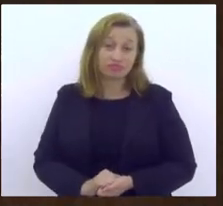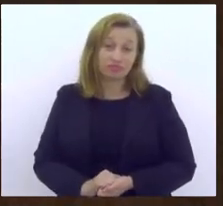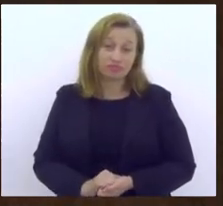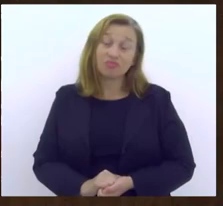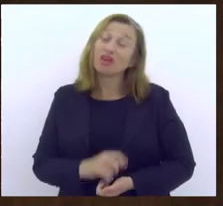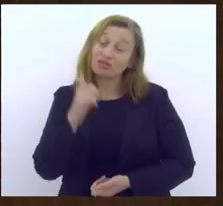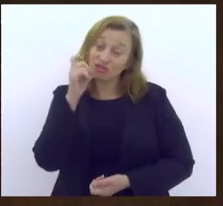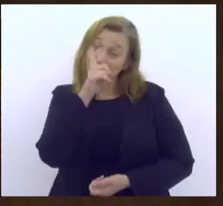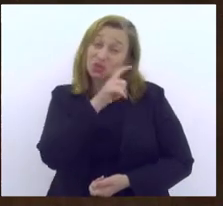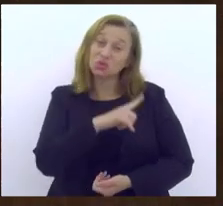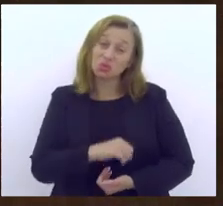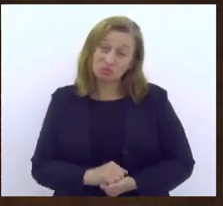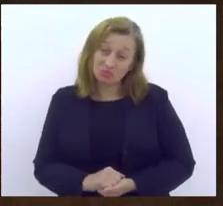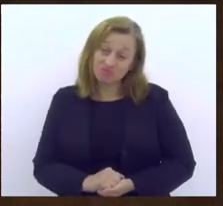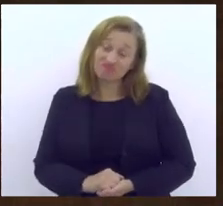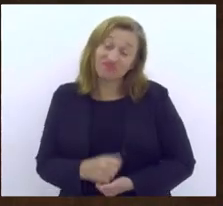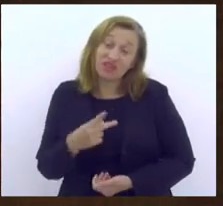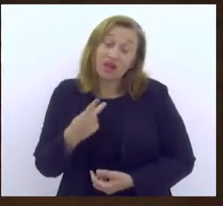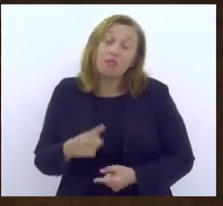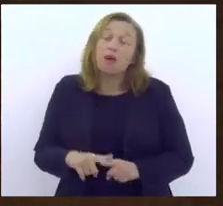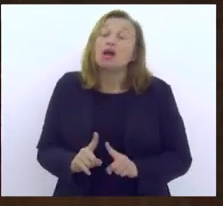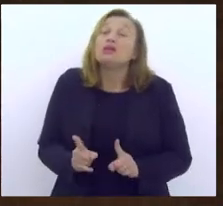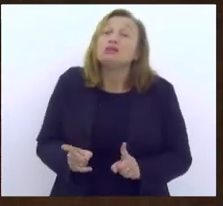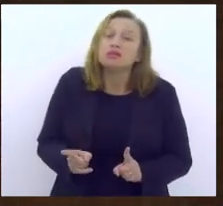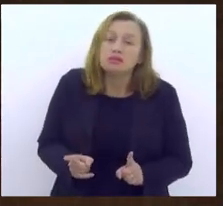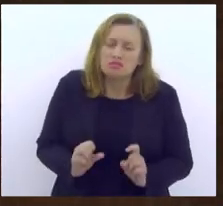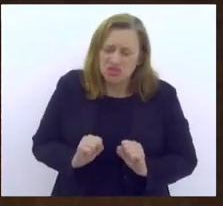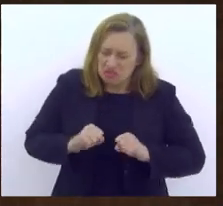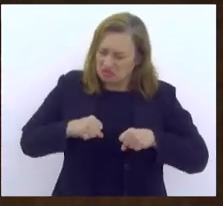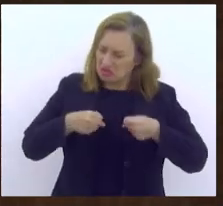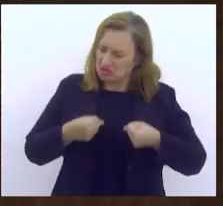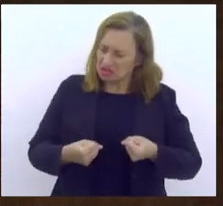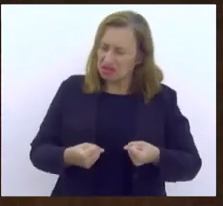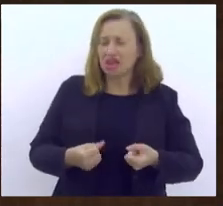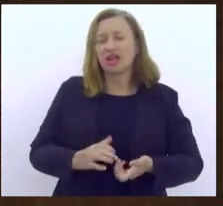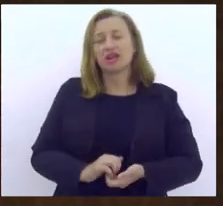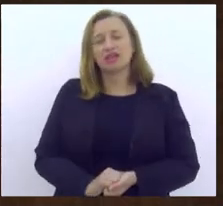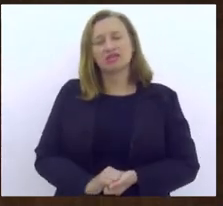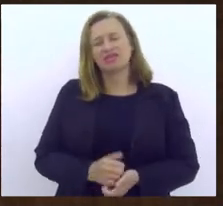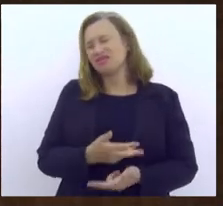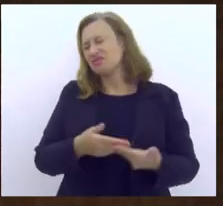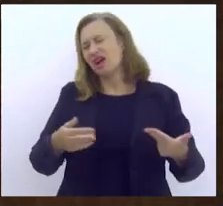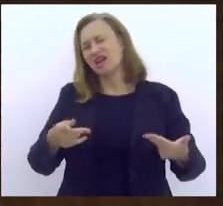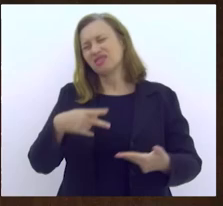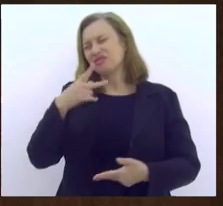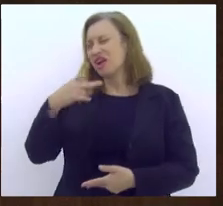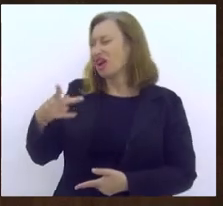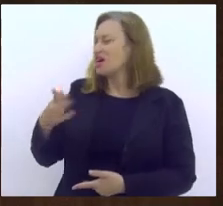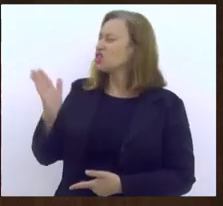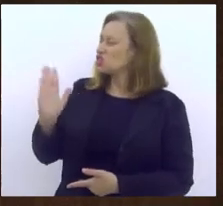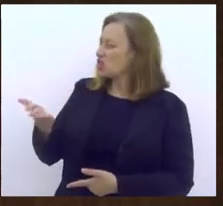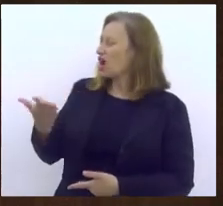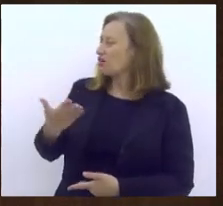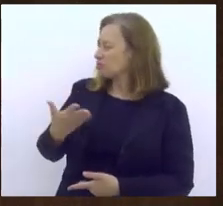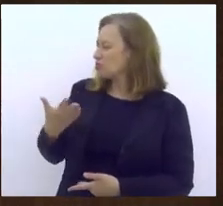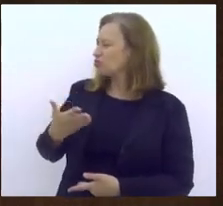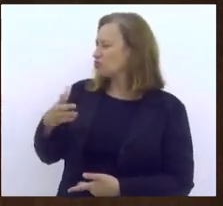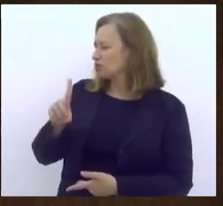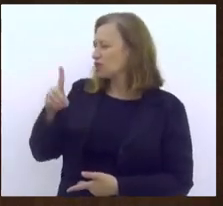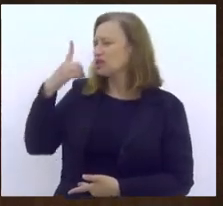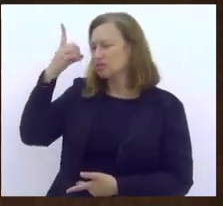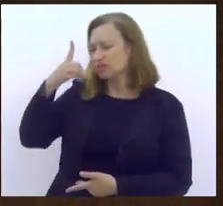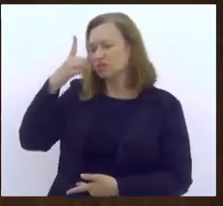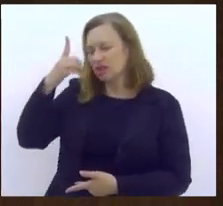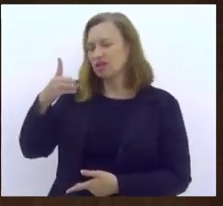fica difícil ser econômica, mas tentarei, porque muito do que eu queria expressar já foi dito pelas minhas e pelos meus colegas aqui de